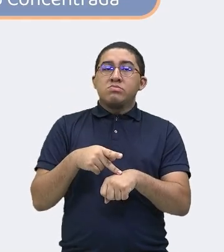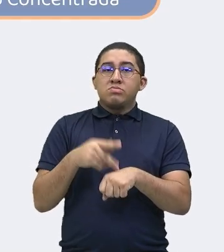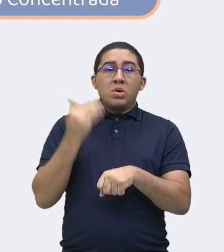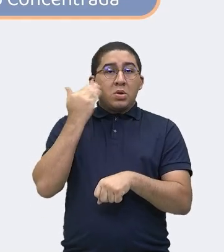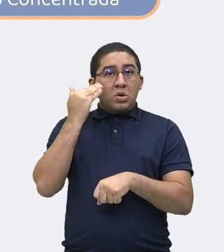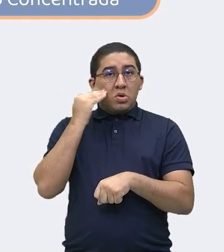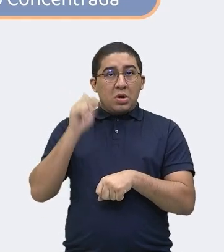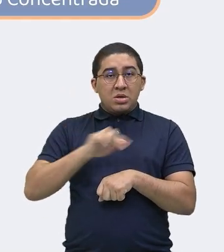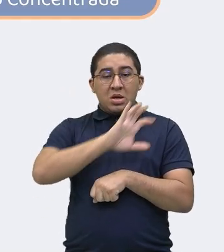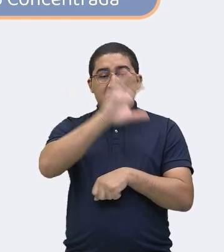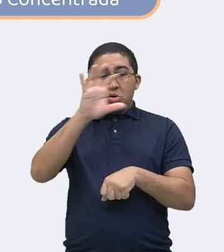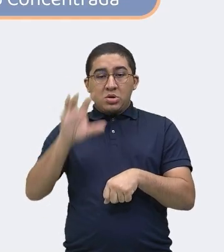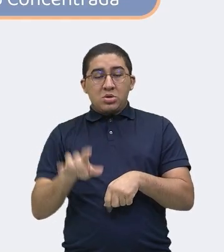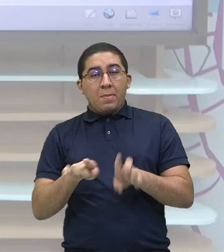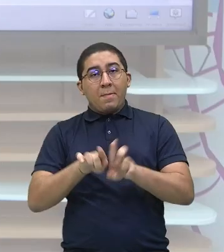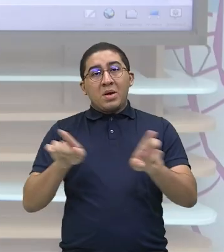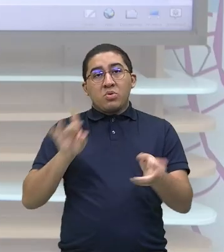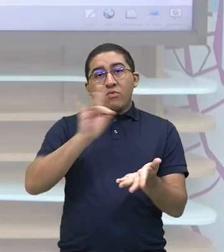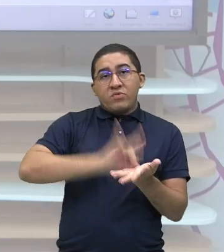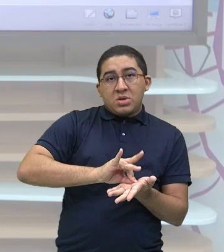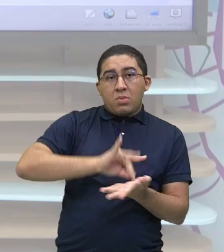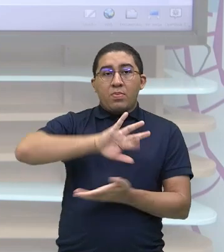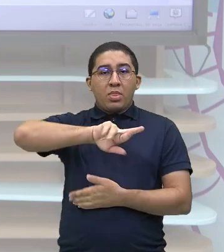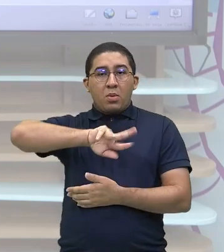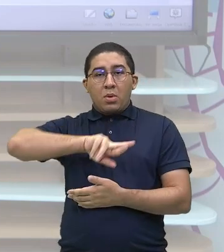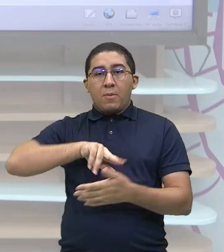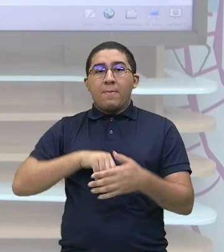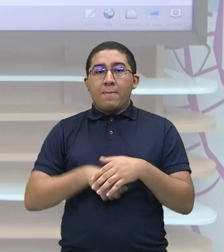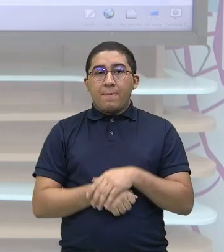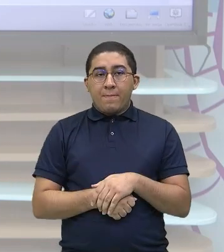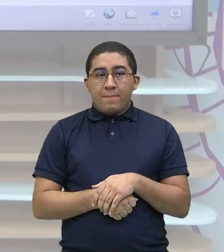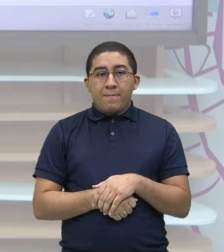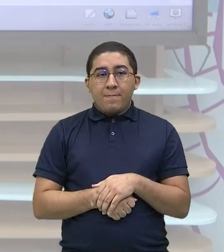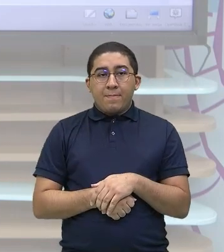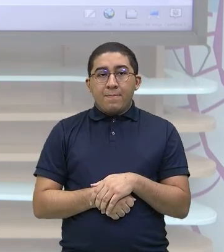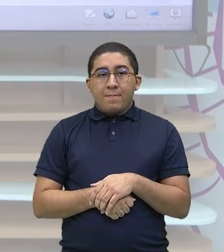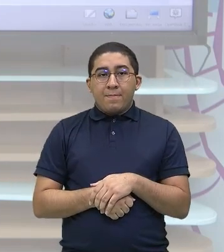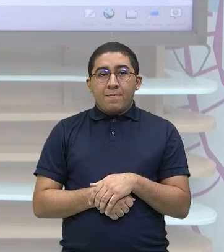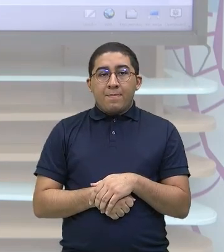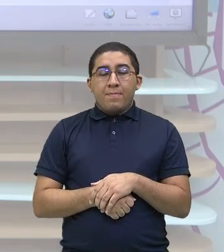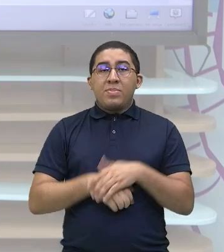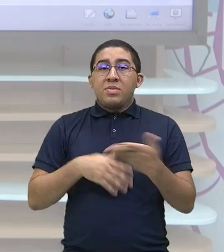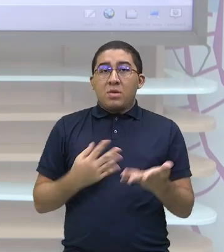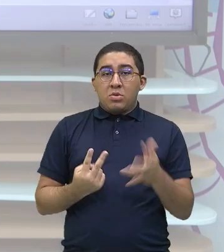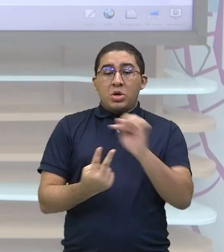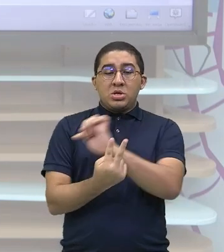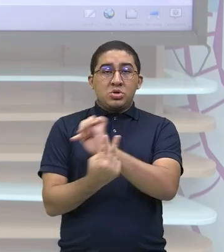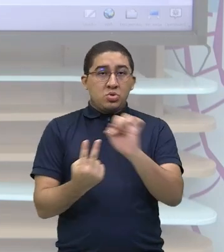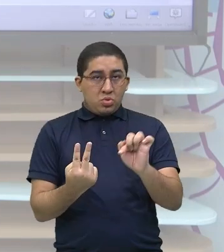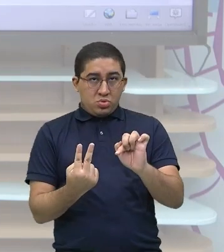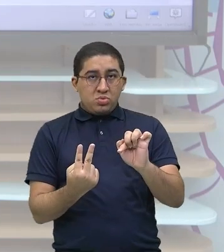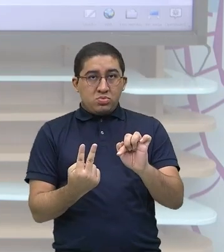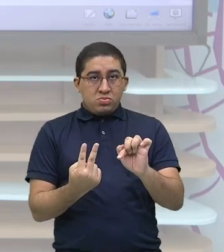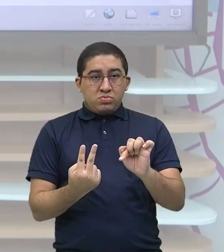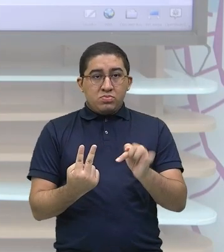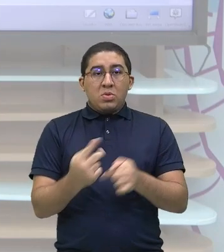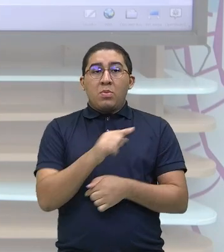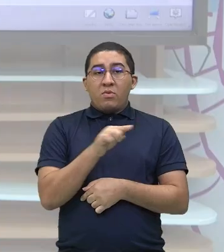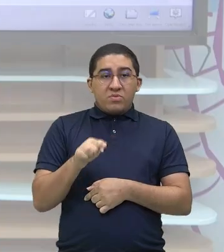regionalização não oficial, certo? Então, aí nós temos essas 2 regionalizações para